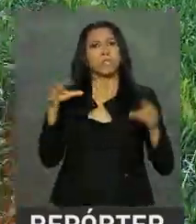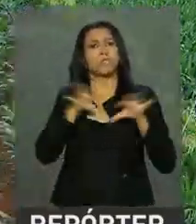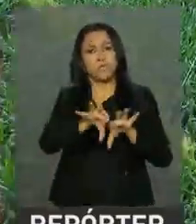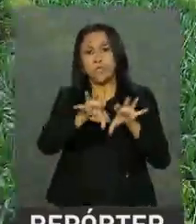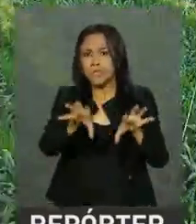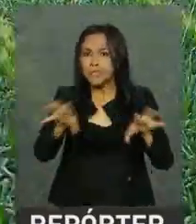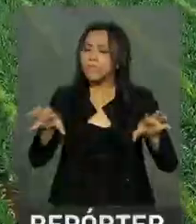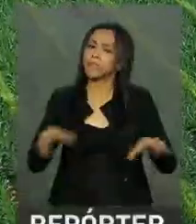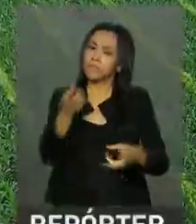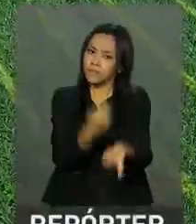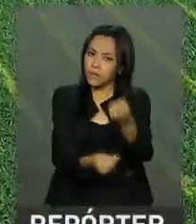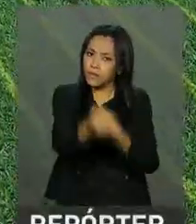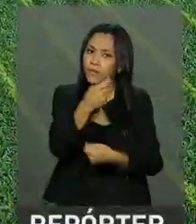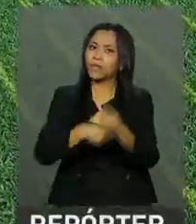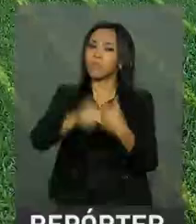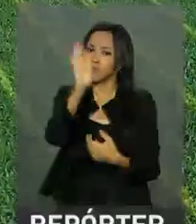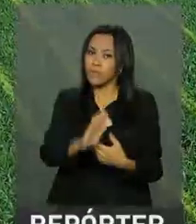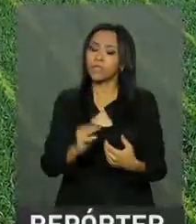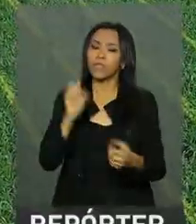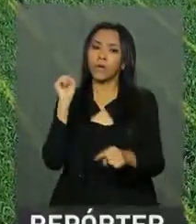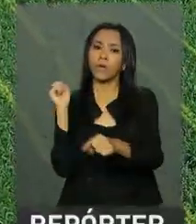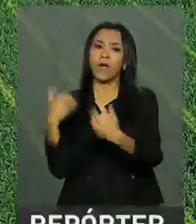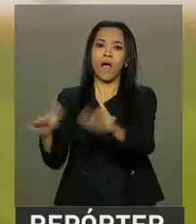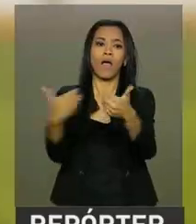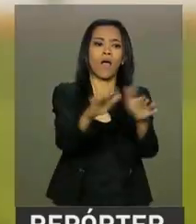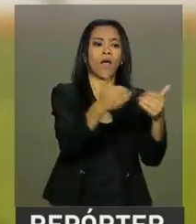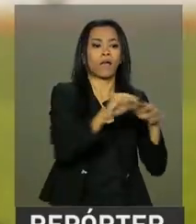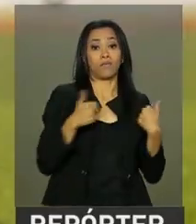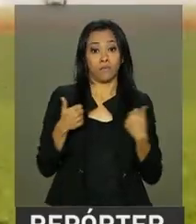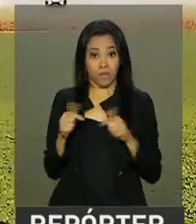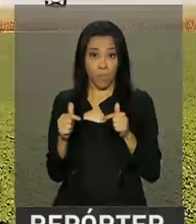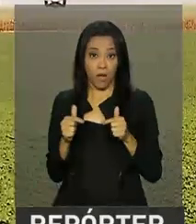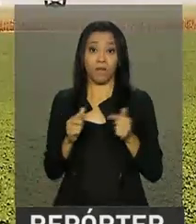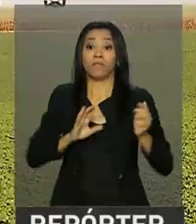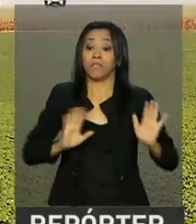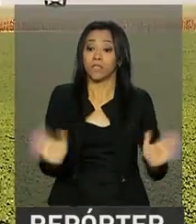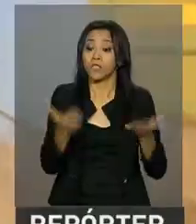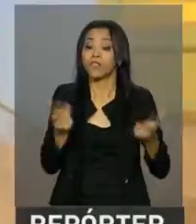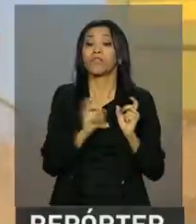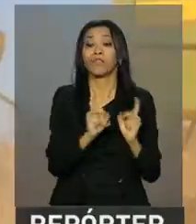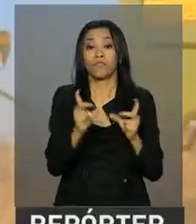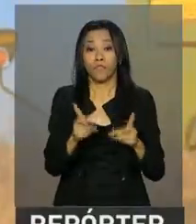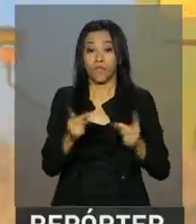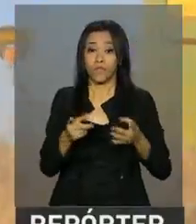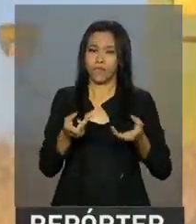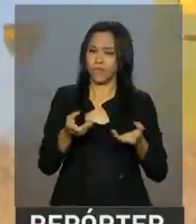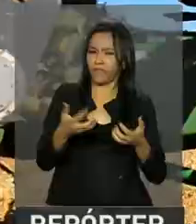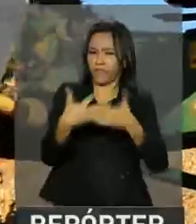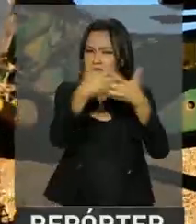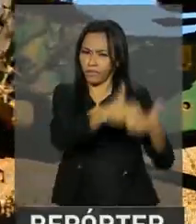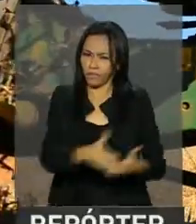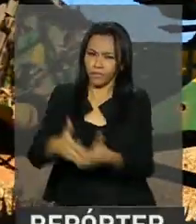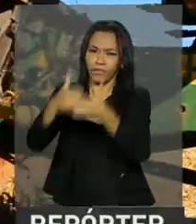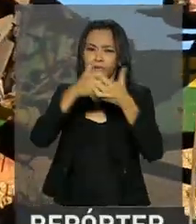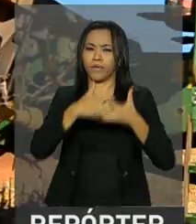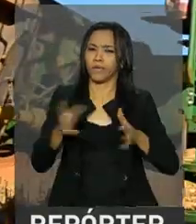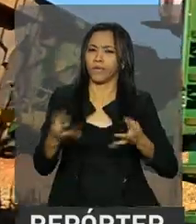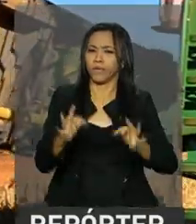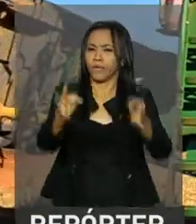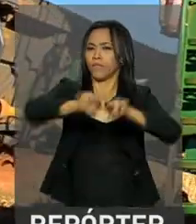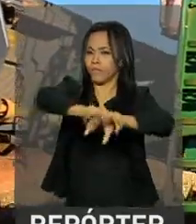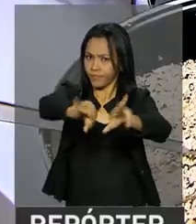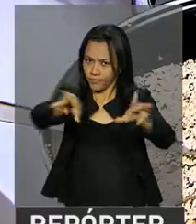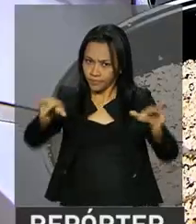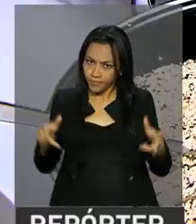economia do país gerando mais empregos incentivando o comércio de equipamentos e veículos usados na agricultura e